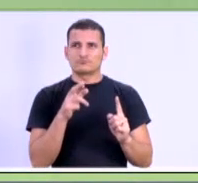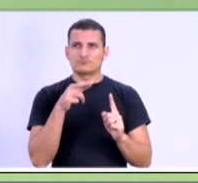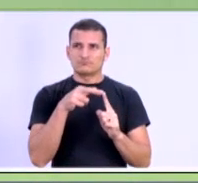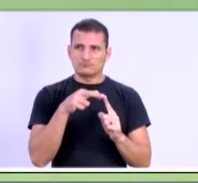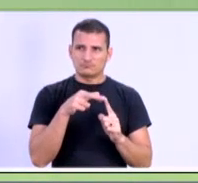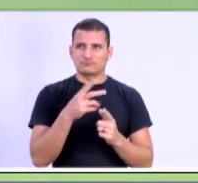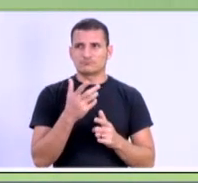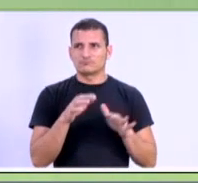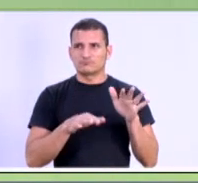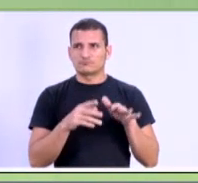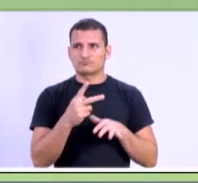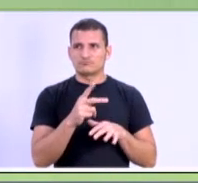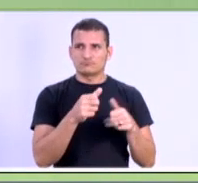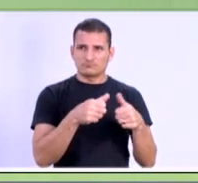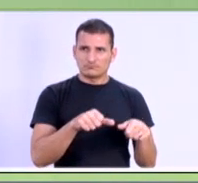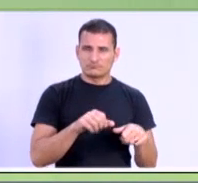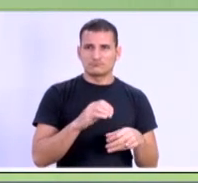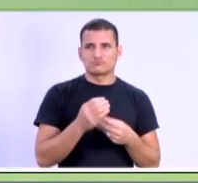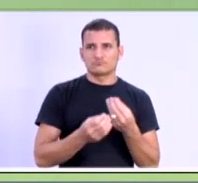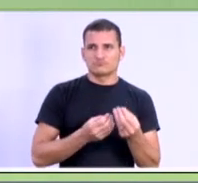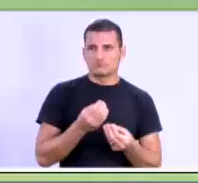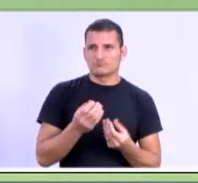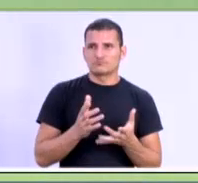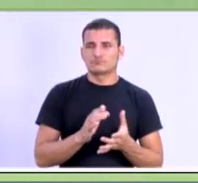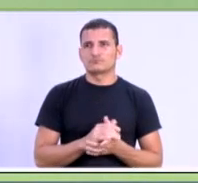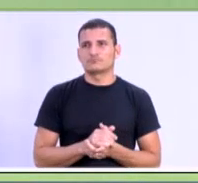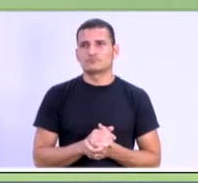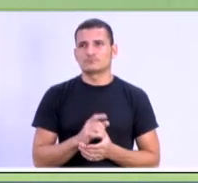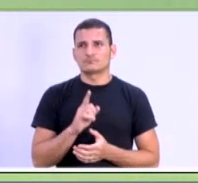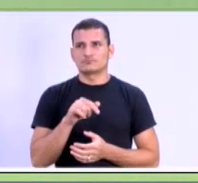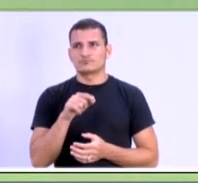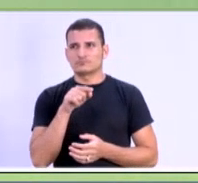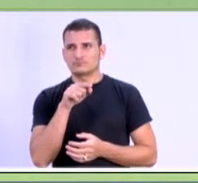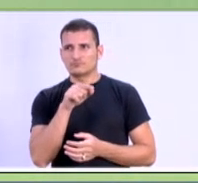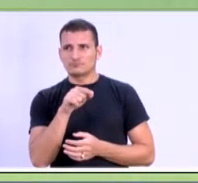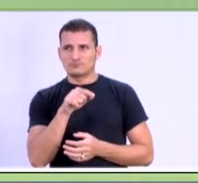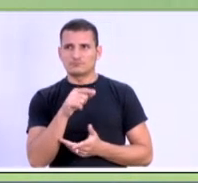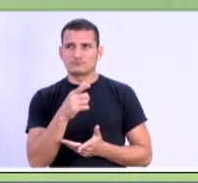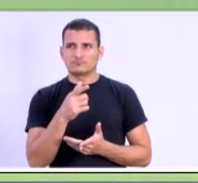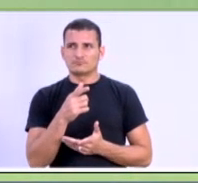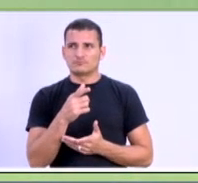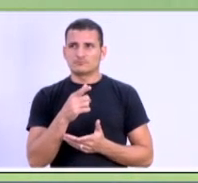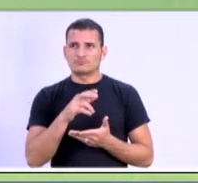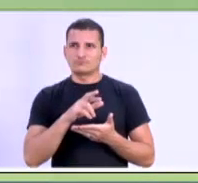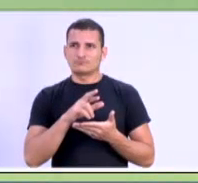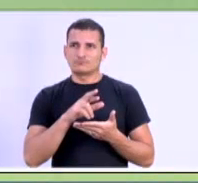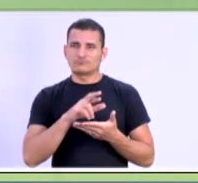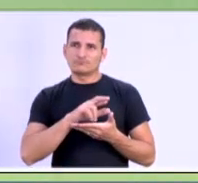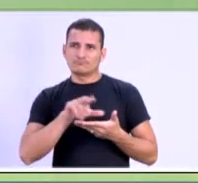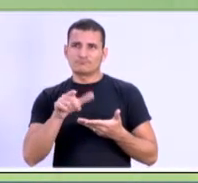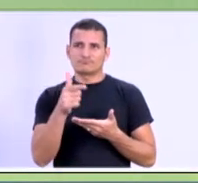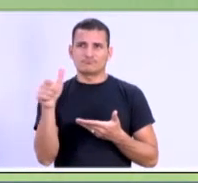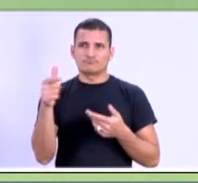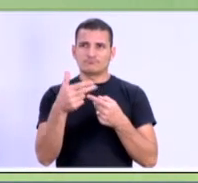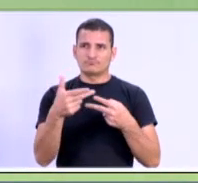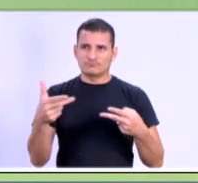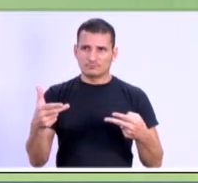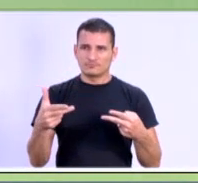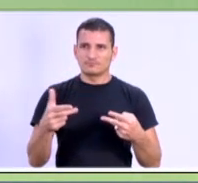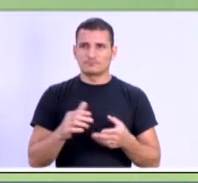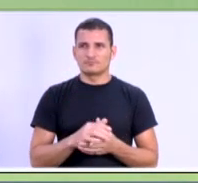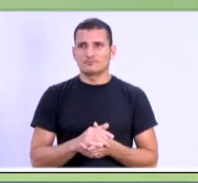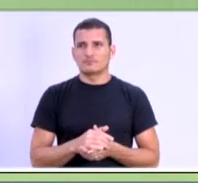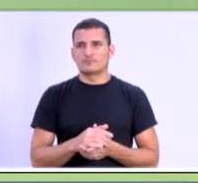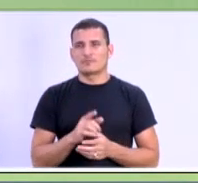independentemente de seu estado ou comportamento. Isto é aquela propriedade que distingue de todos os outros objetos, tá? É por